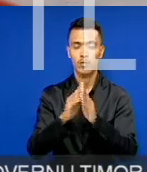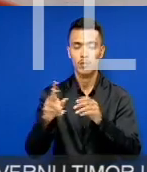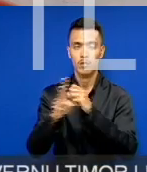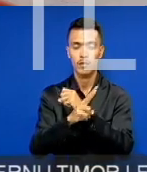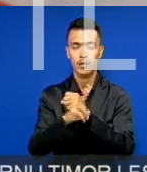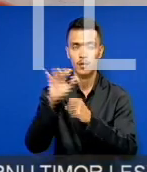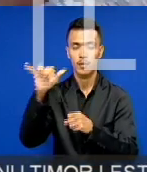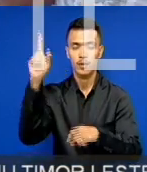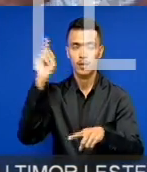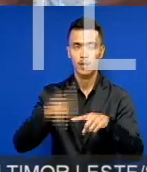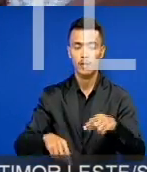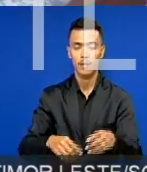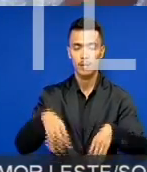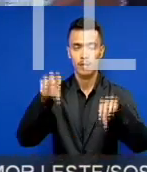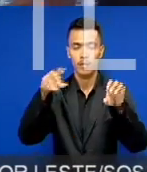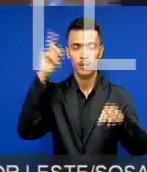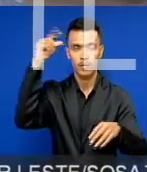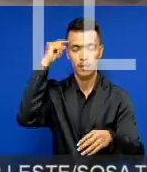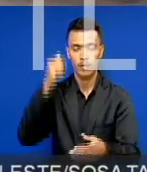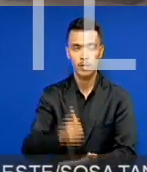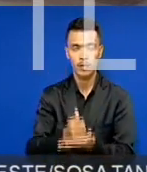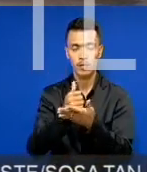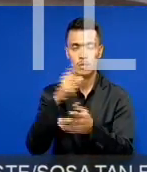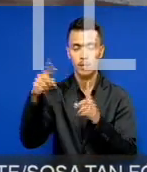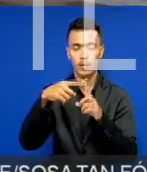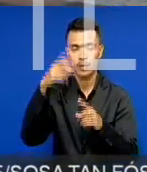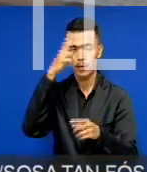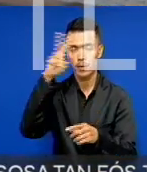tutan material construção nebe governo apoio, tanne ba nhira